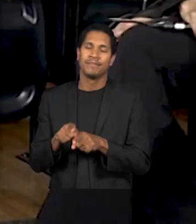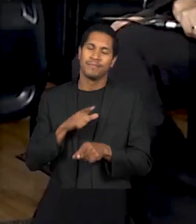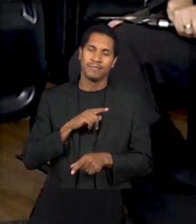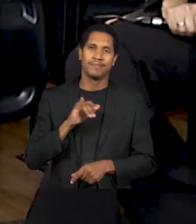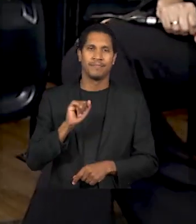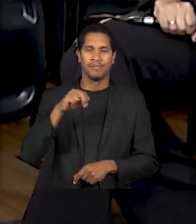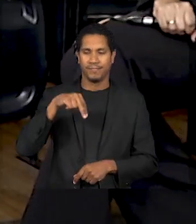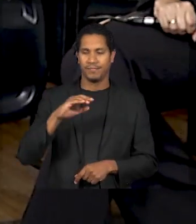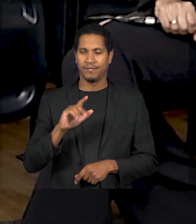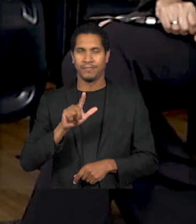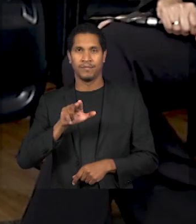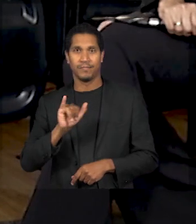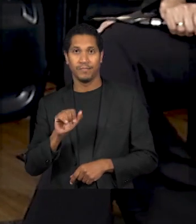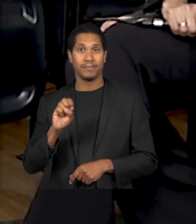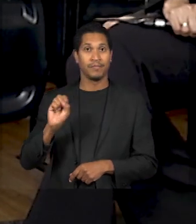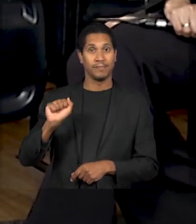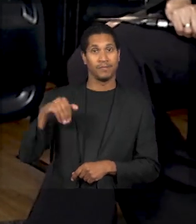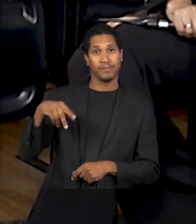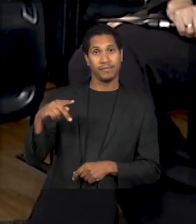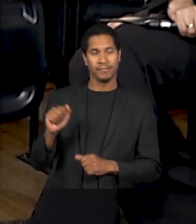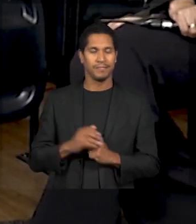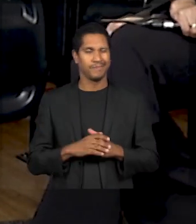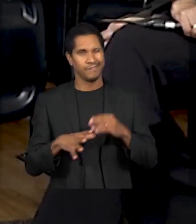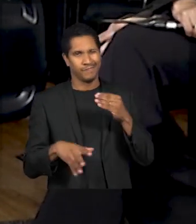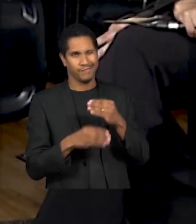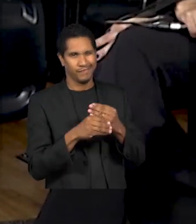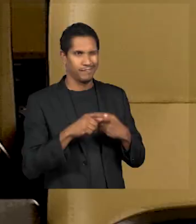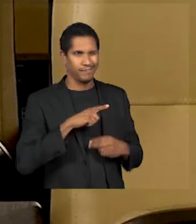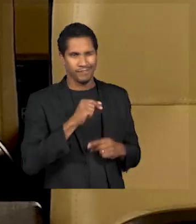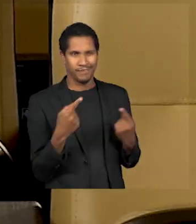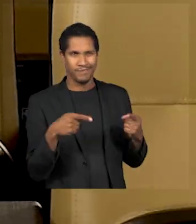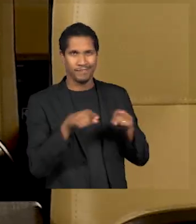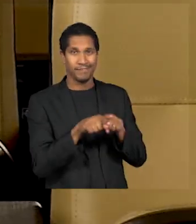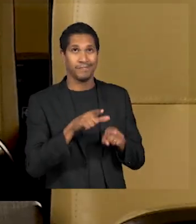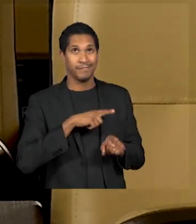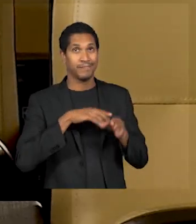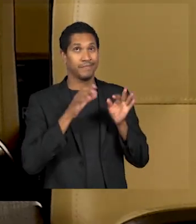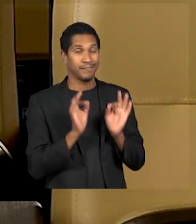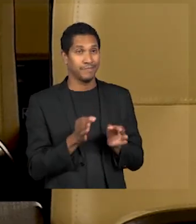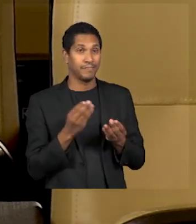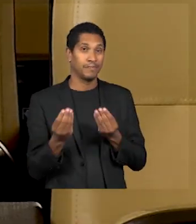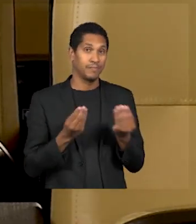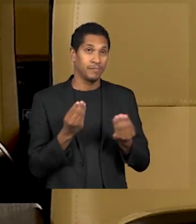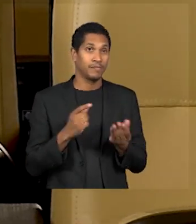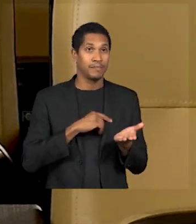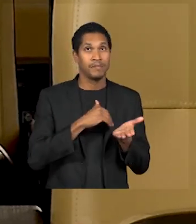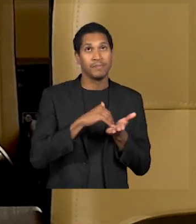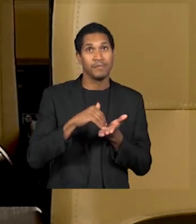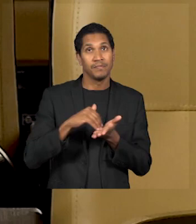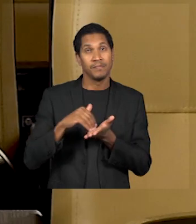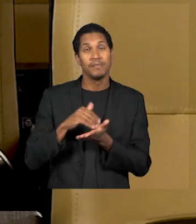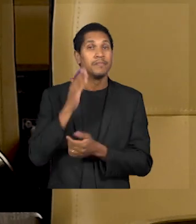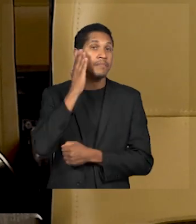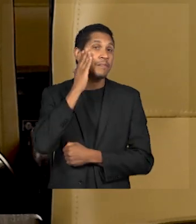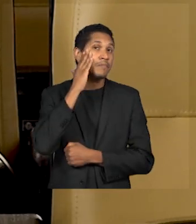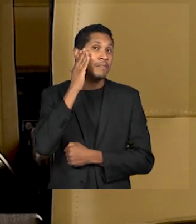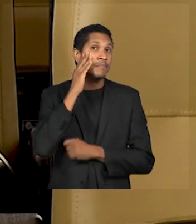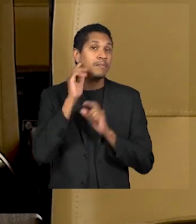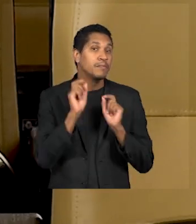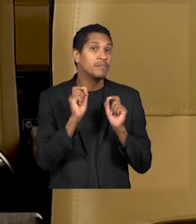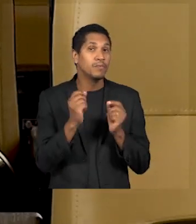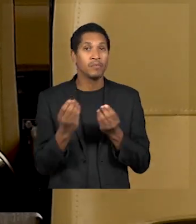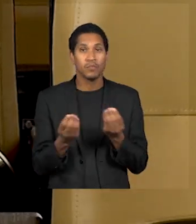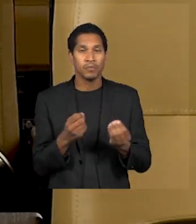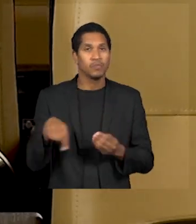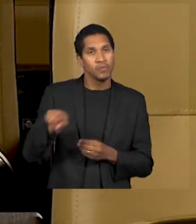Sampa. Aproveitando esse gancho, né, que você está falando de parceria, nós já falamos sobre parcerias com secretarias, mas eu queria saber sobre